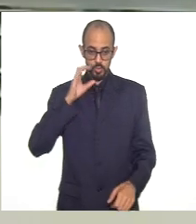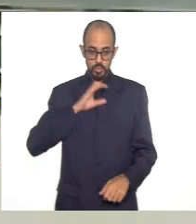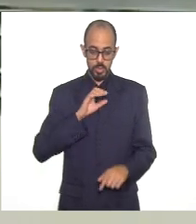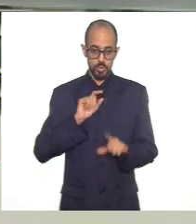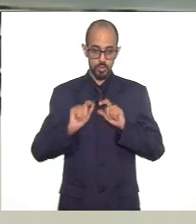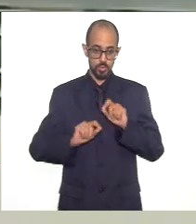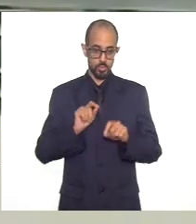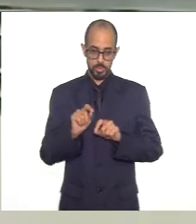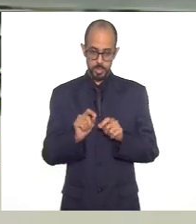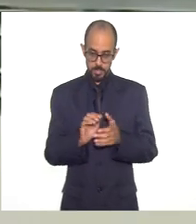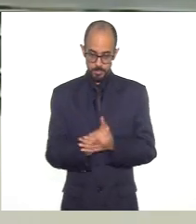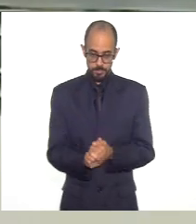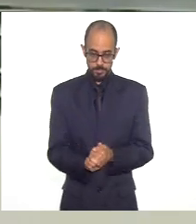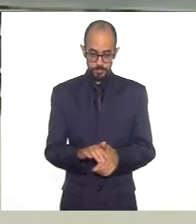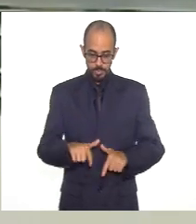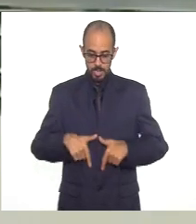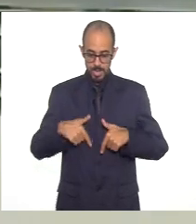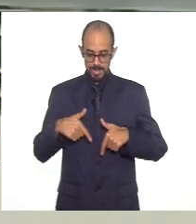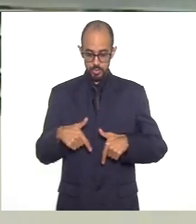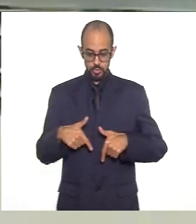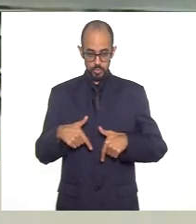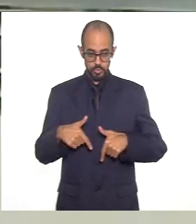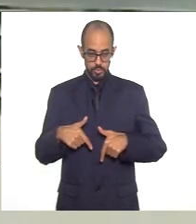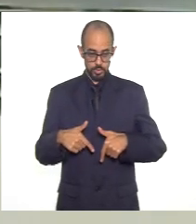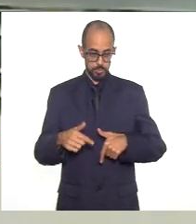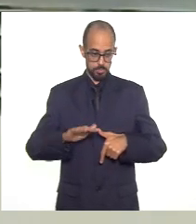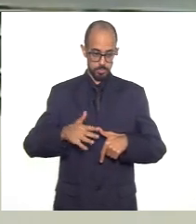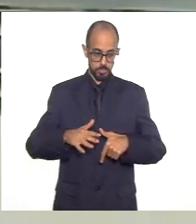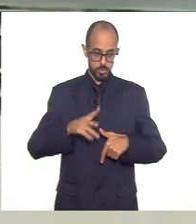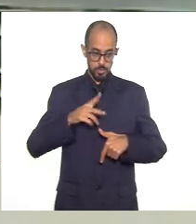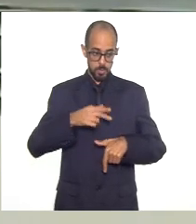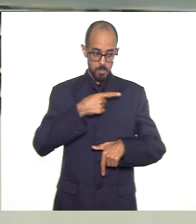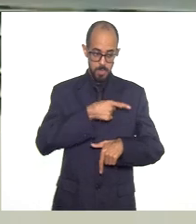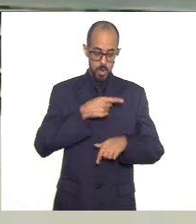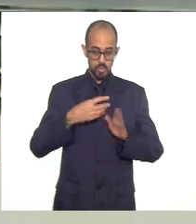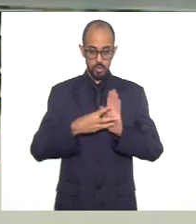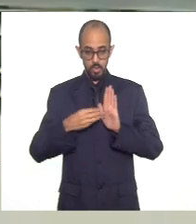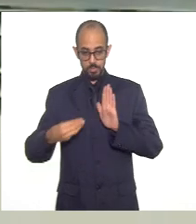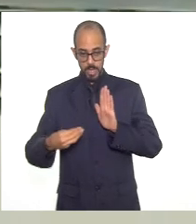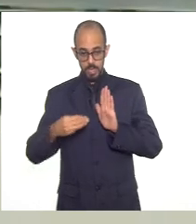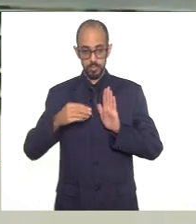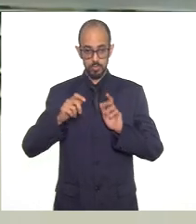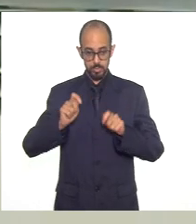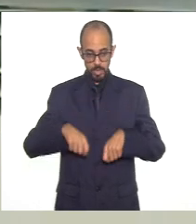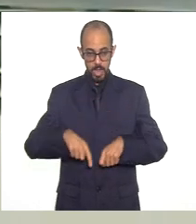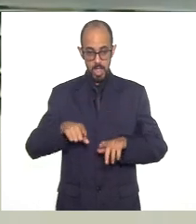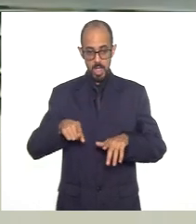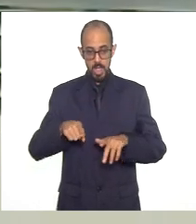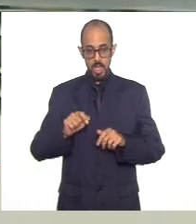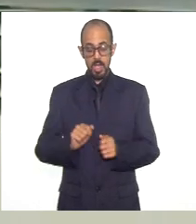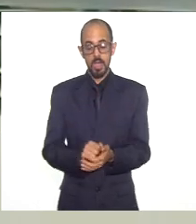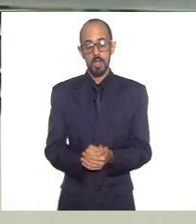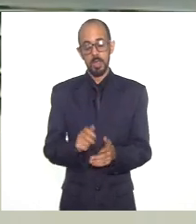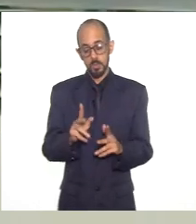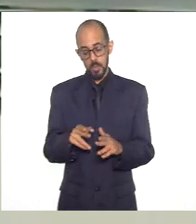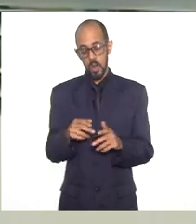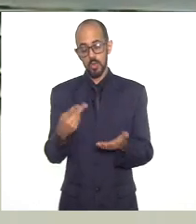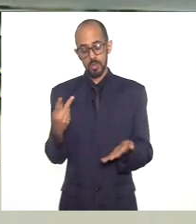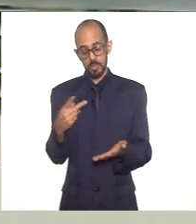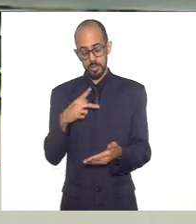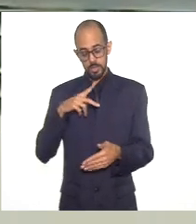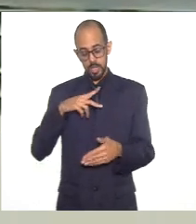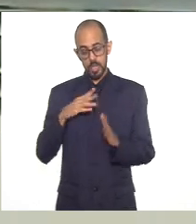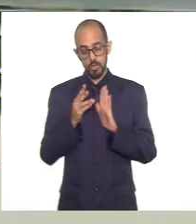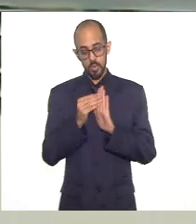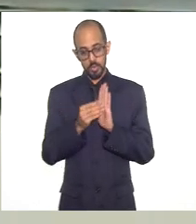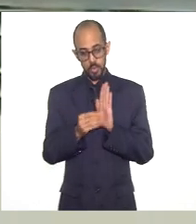que atitudes similares possam ser copiadas, uma contida nesse projeto, visto